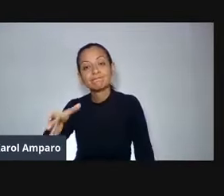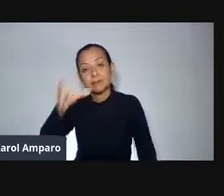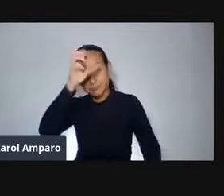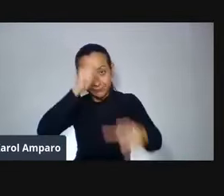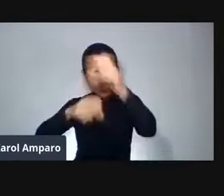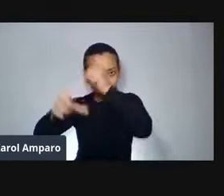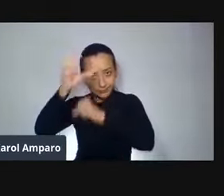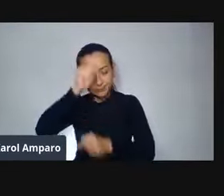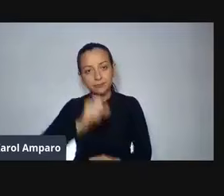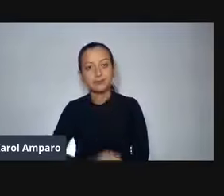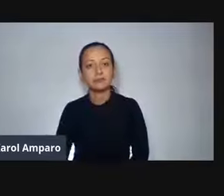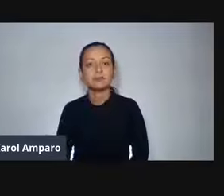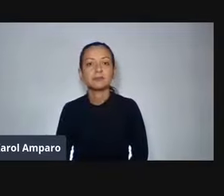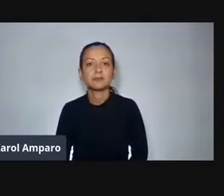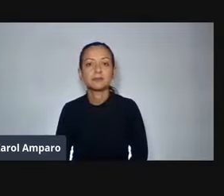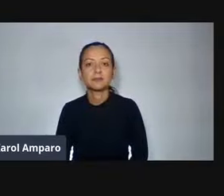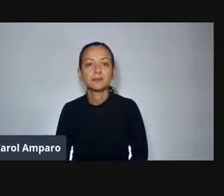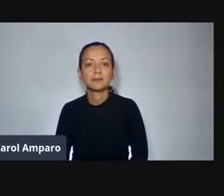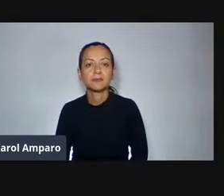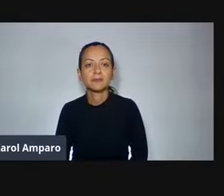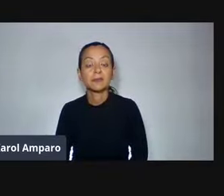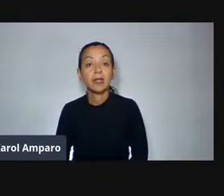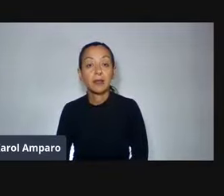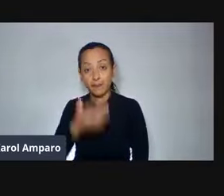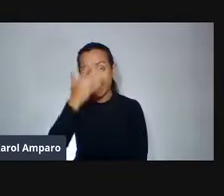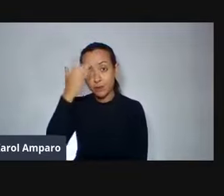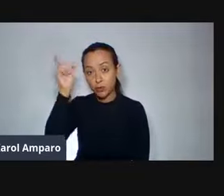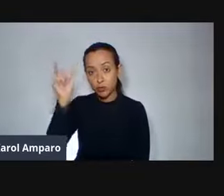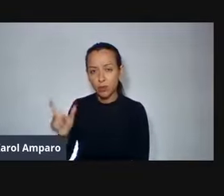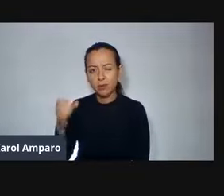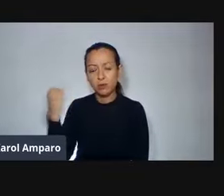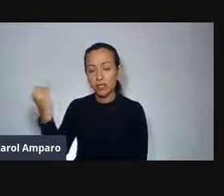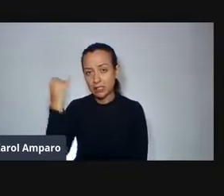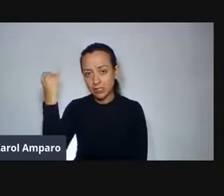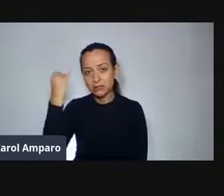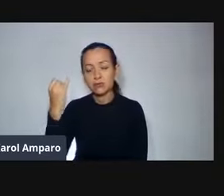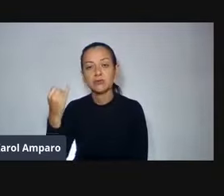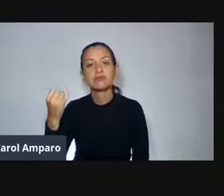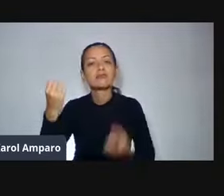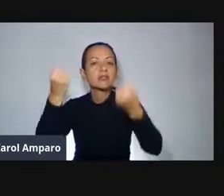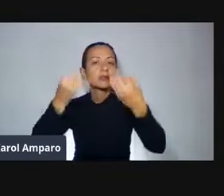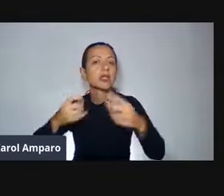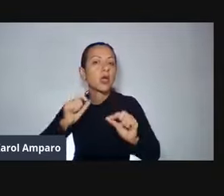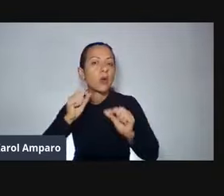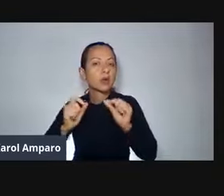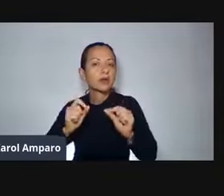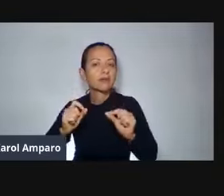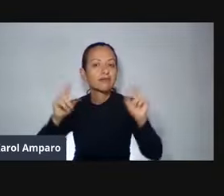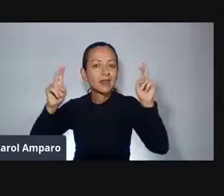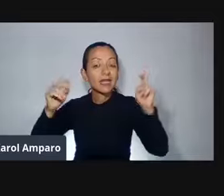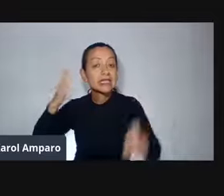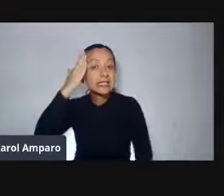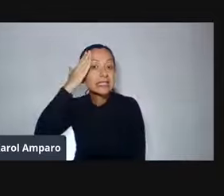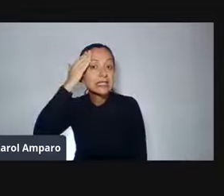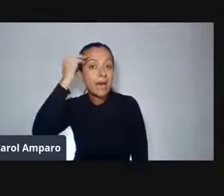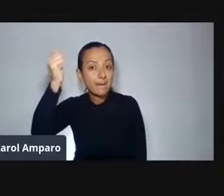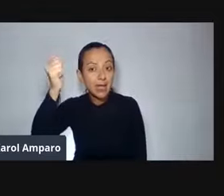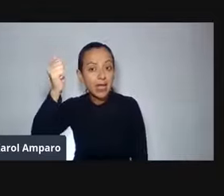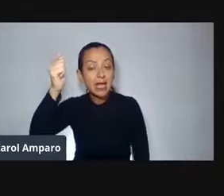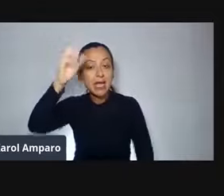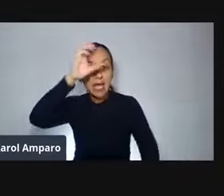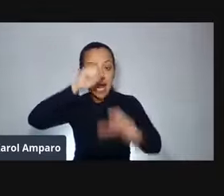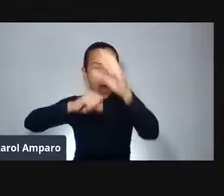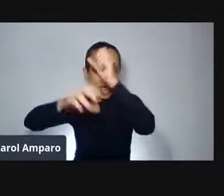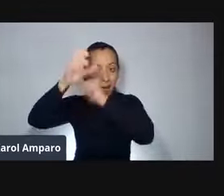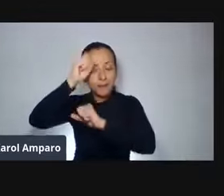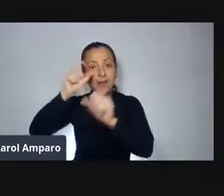Tem uma grande personalidade que diz assim: o saber a gente aprende com os mestres e com os